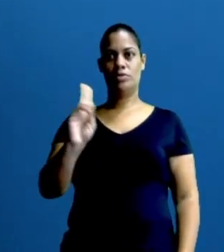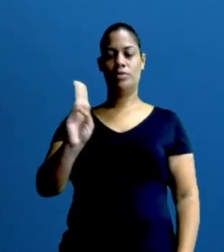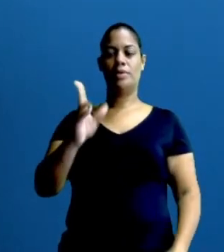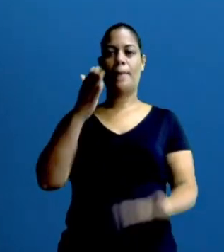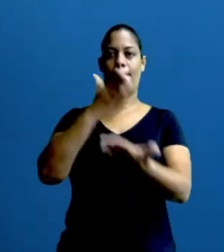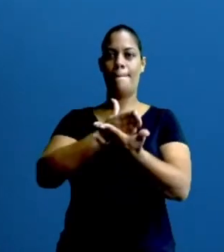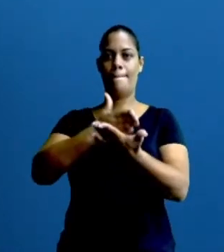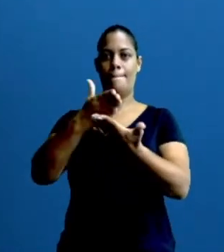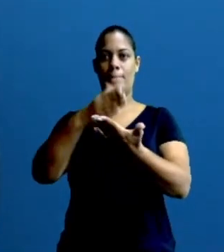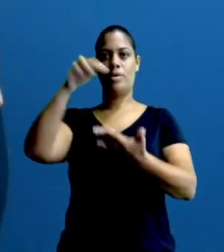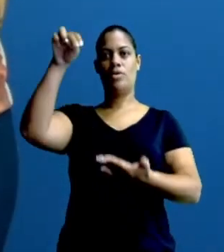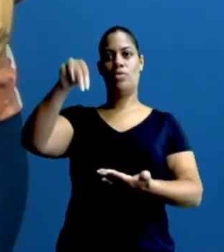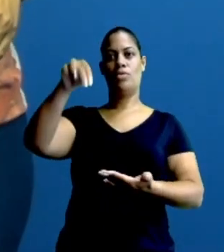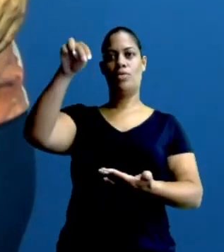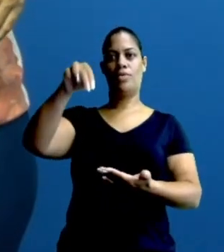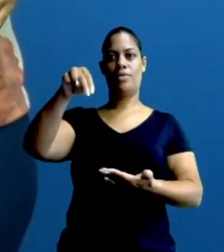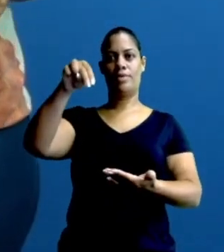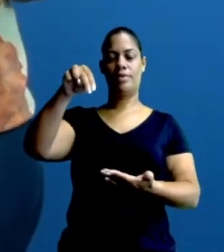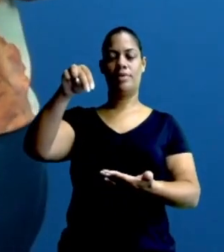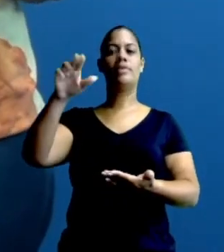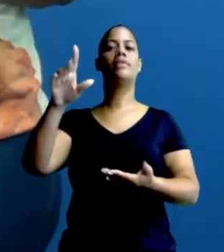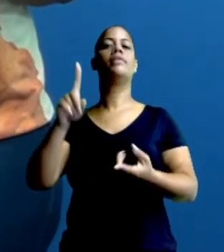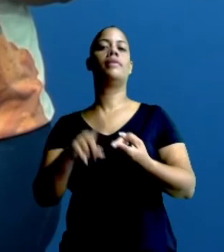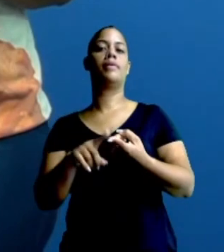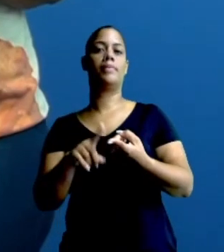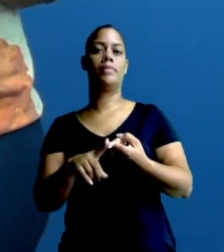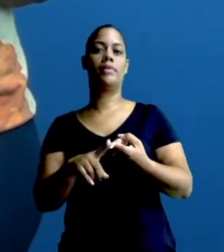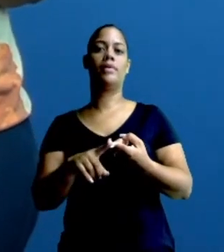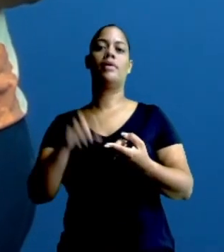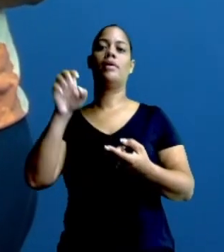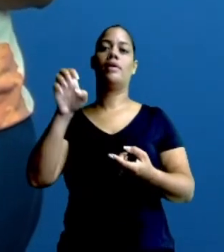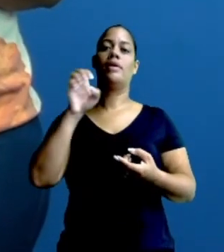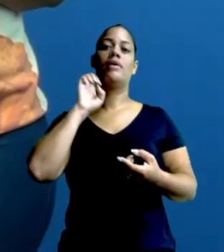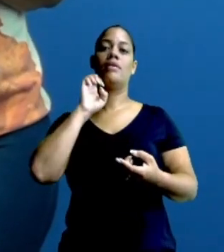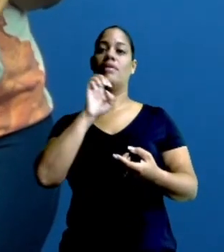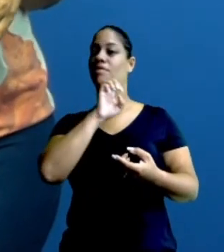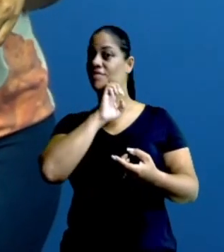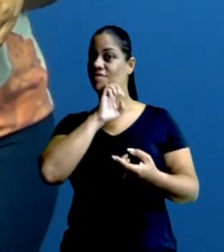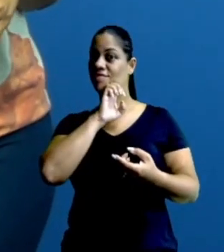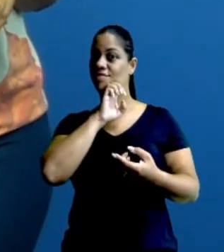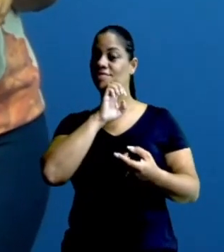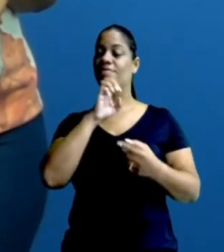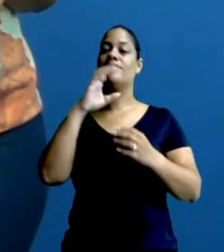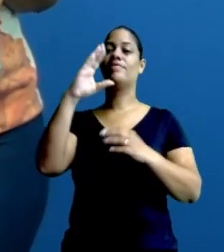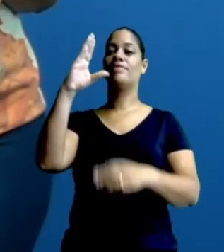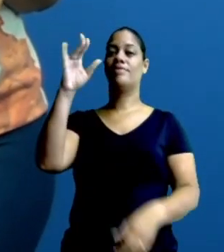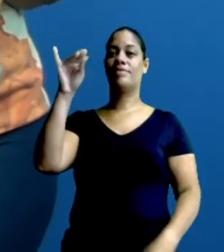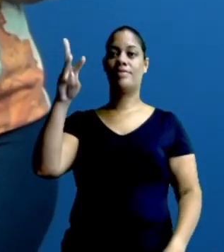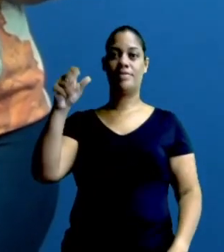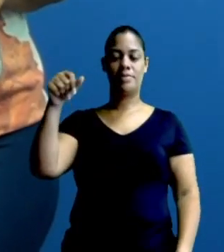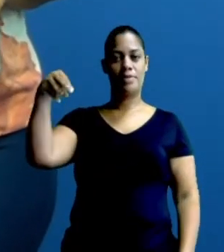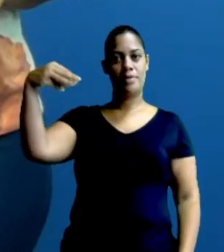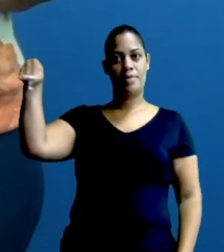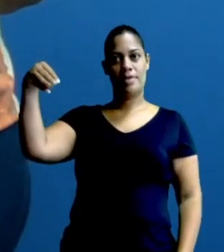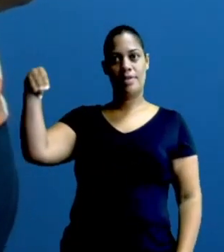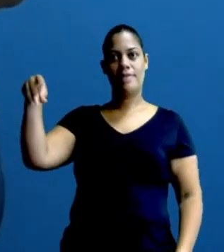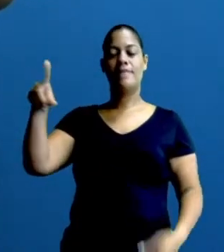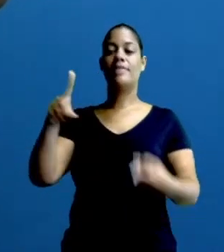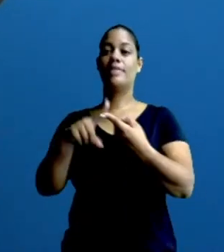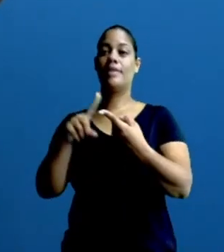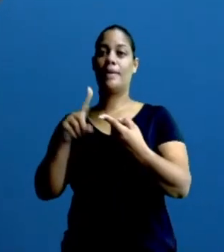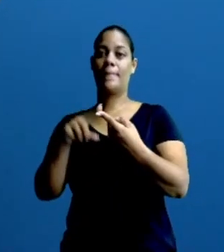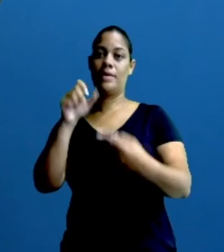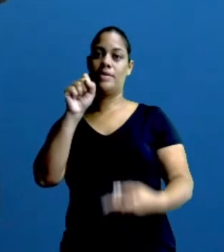meio norte, e está associada tanto ao clima equatorial, que aparece no oeste do Maranhão, quanto ao